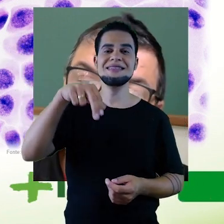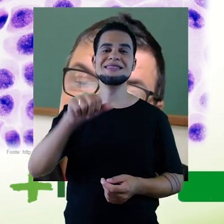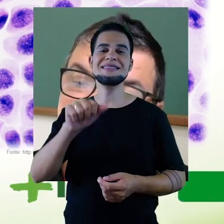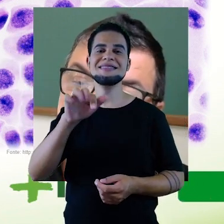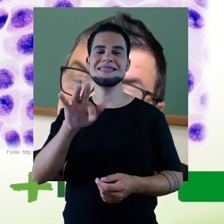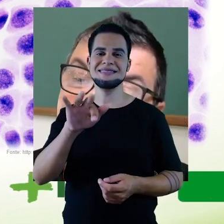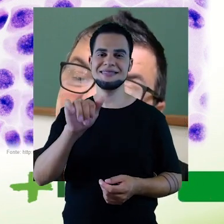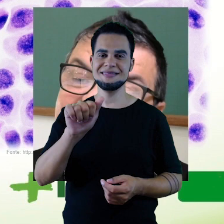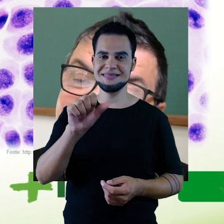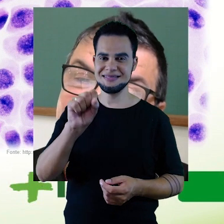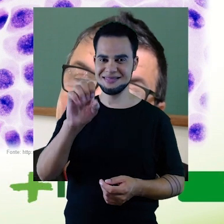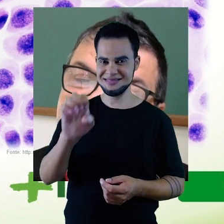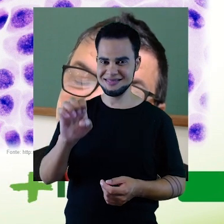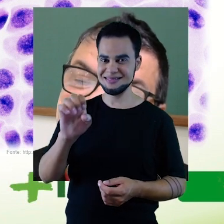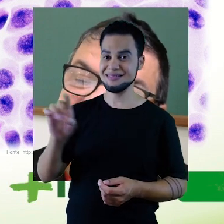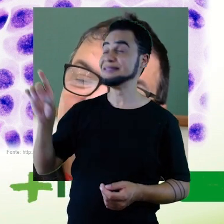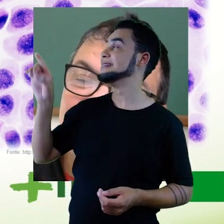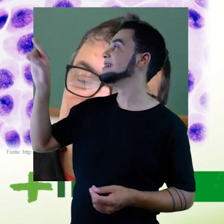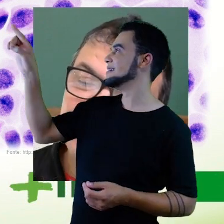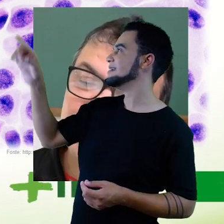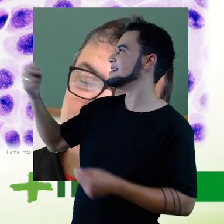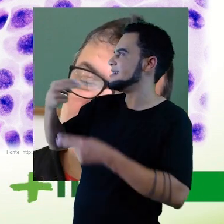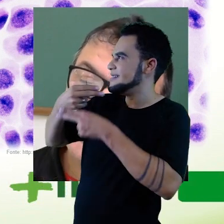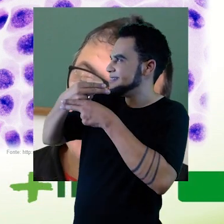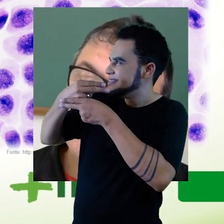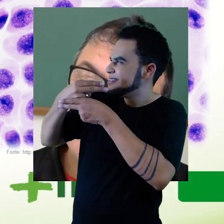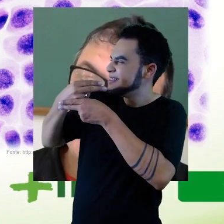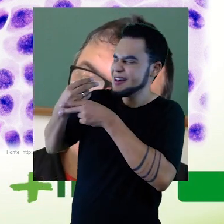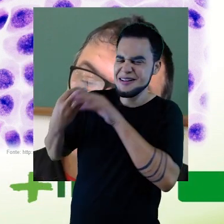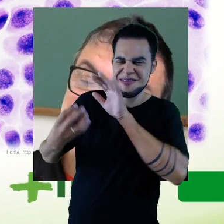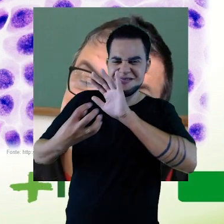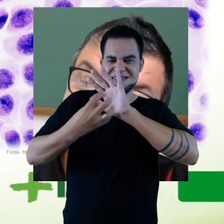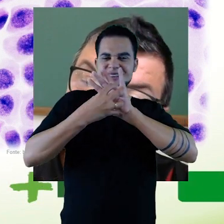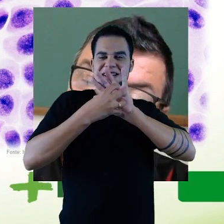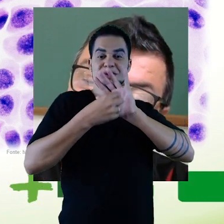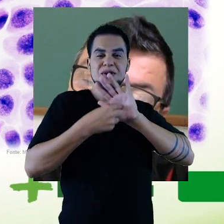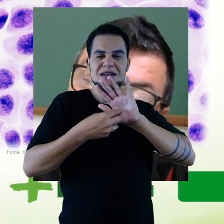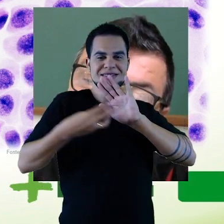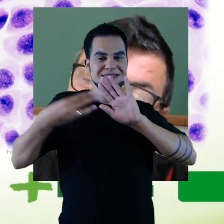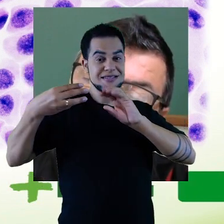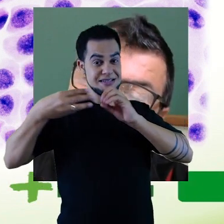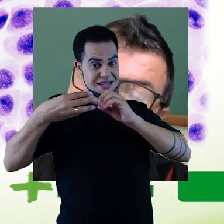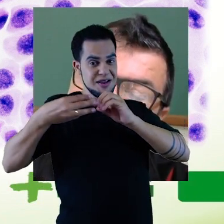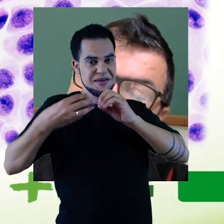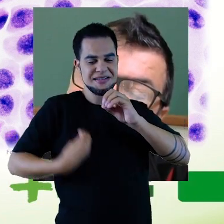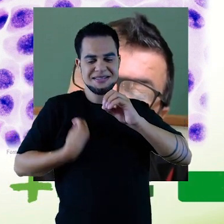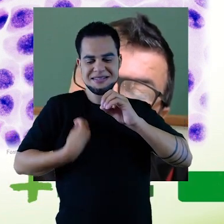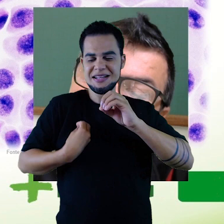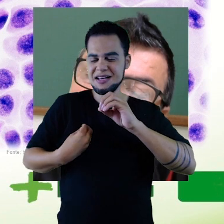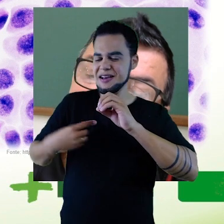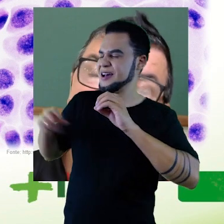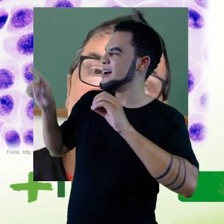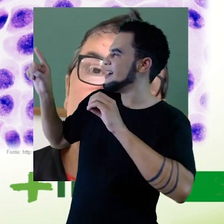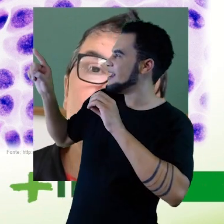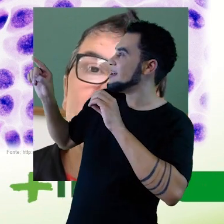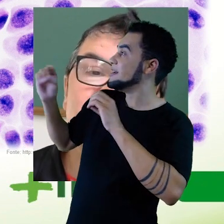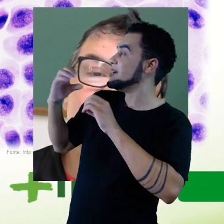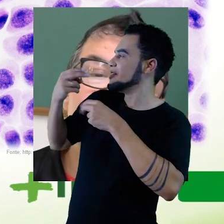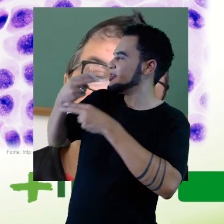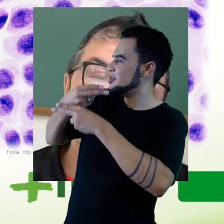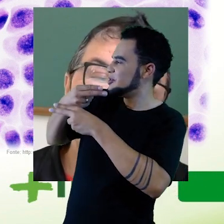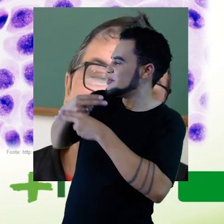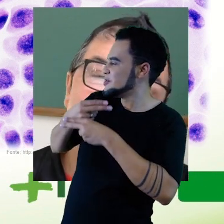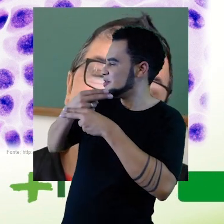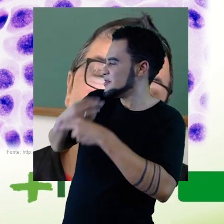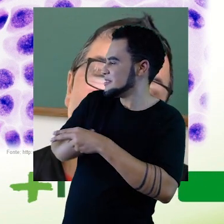anáfase. Aqui, essa aqui que os cromossomos estão no centro. Tá vendo? A célula tá aqui, ó. E aqui tem os cromossomos acumulados